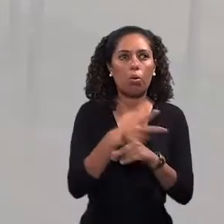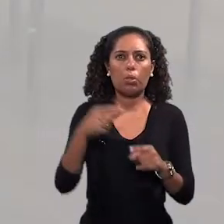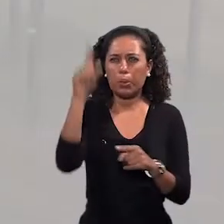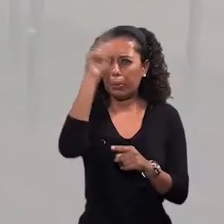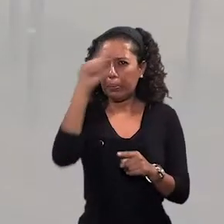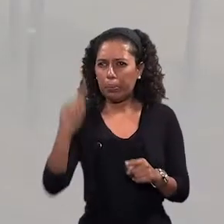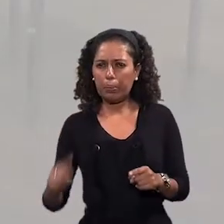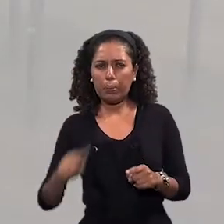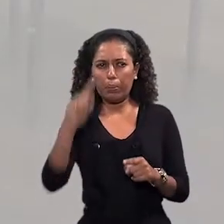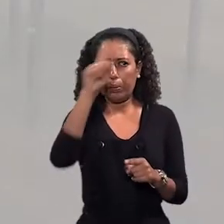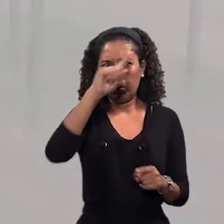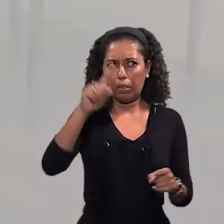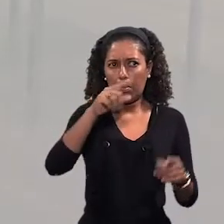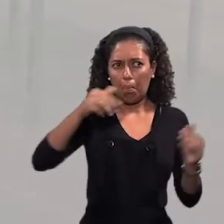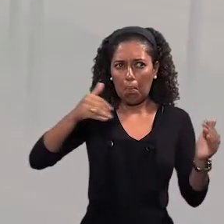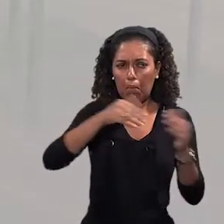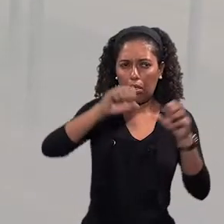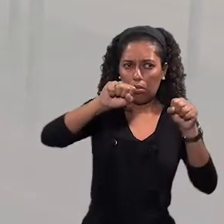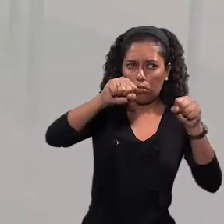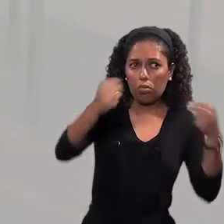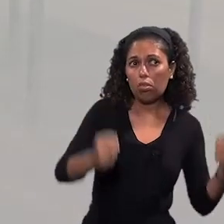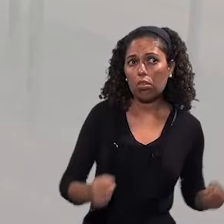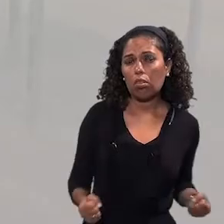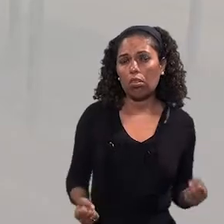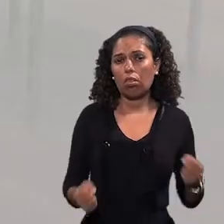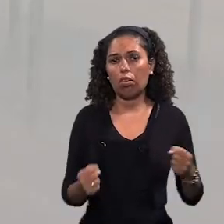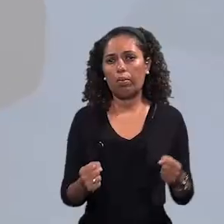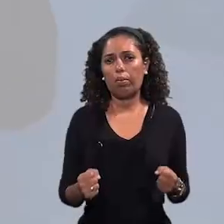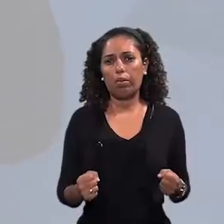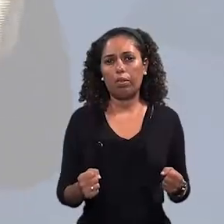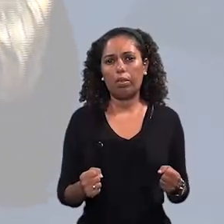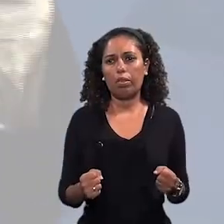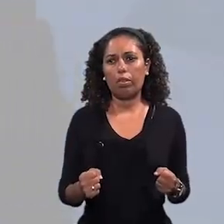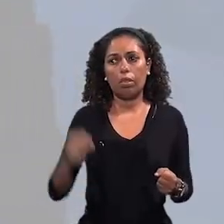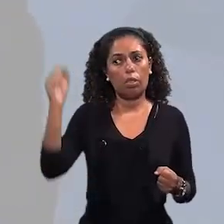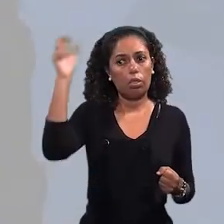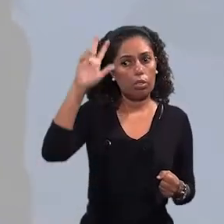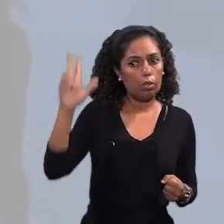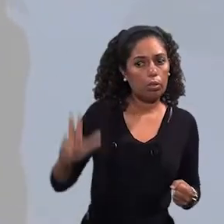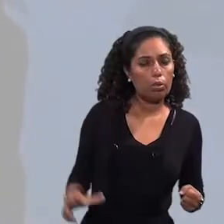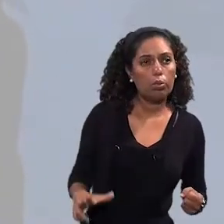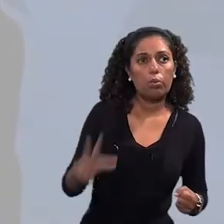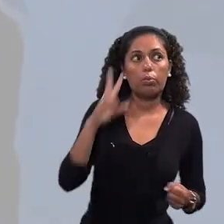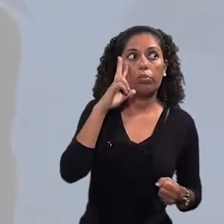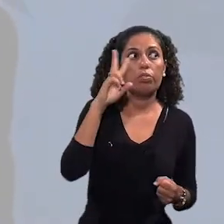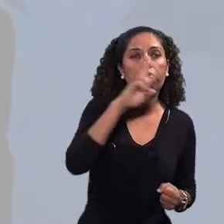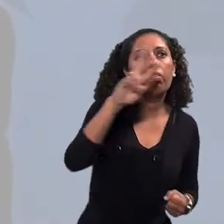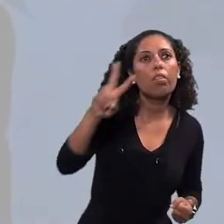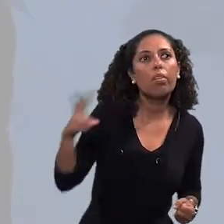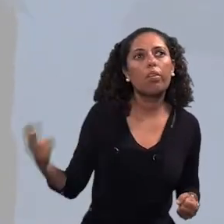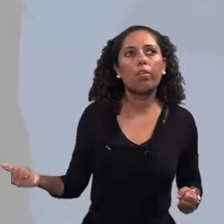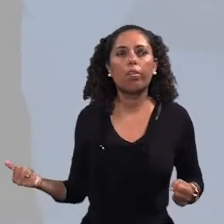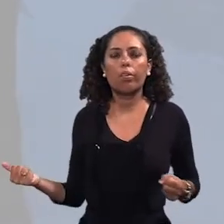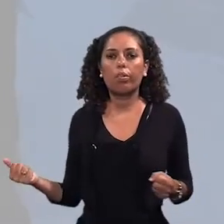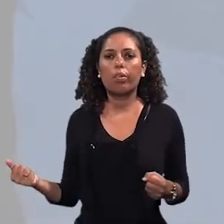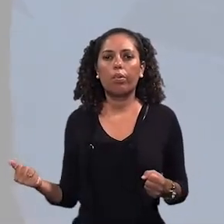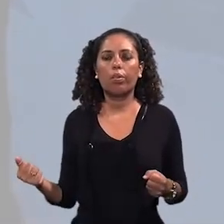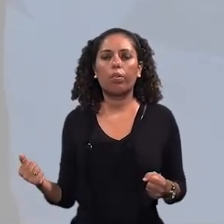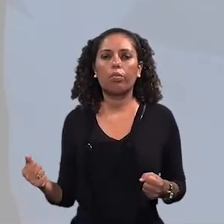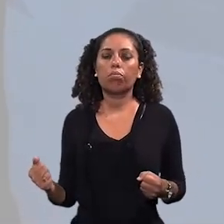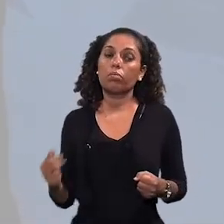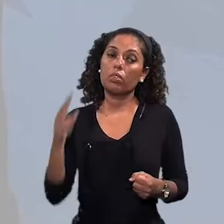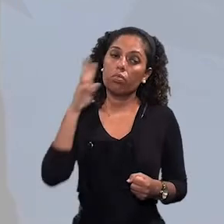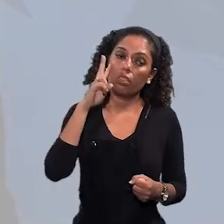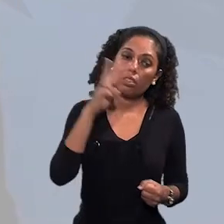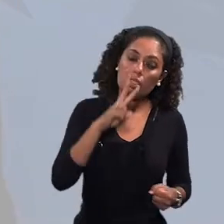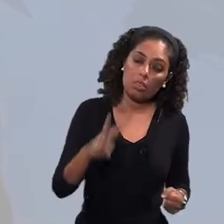foi alvo de matérias né, na imprensa. Fios expostos, à mostra. Então, quando a gente vê